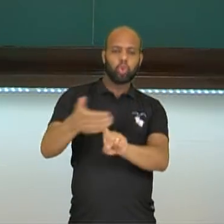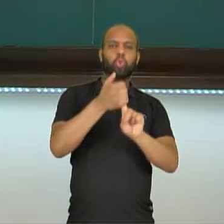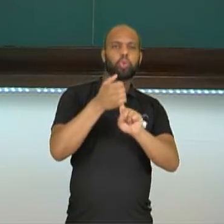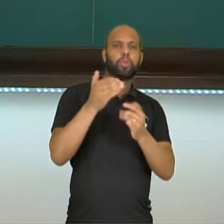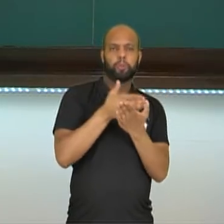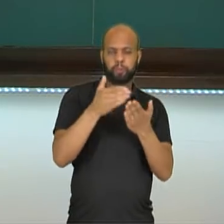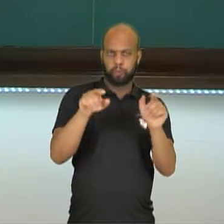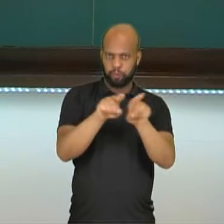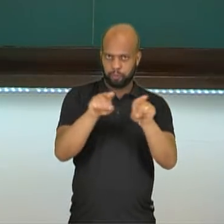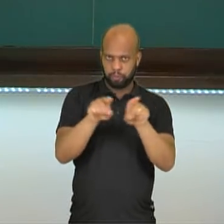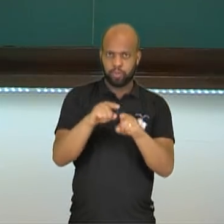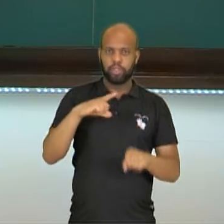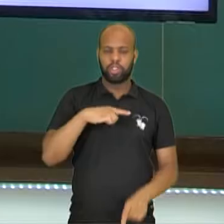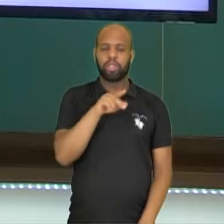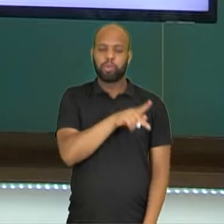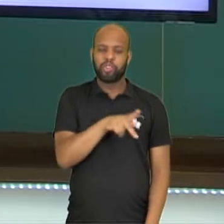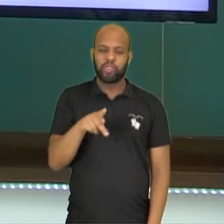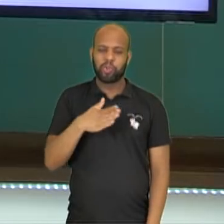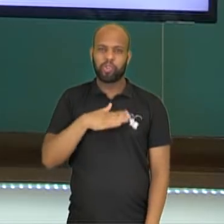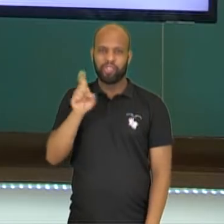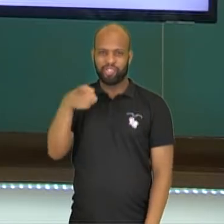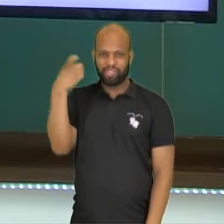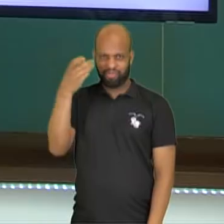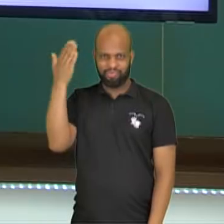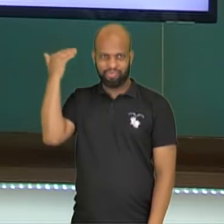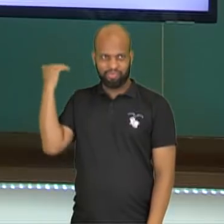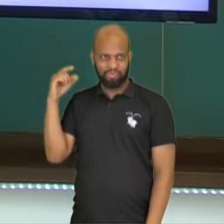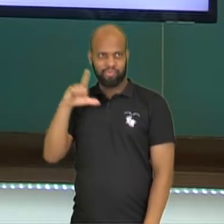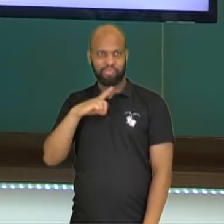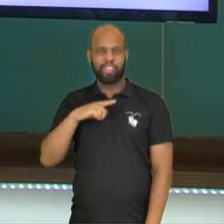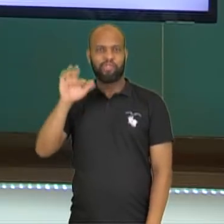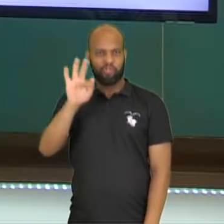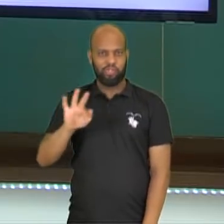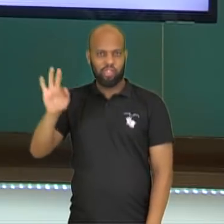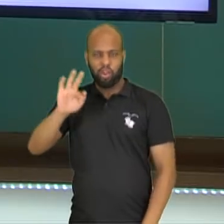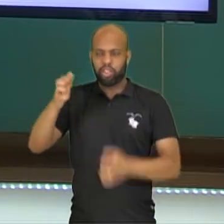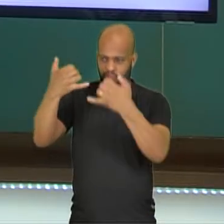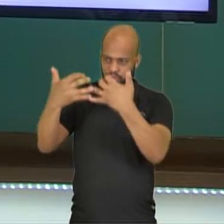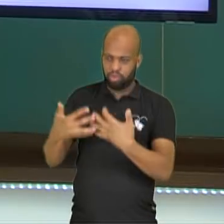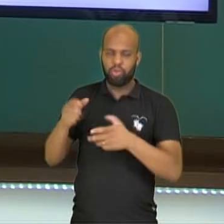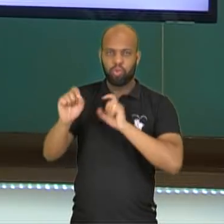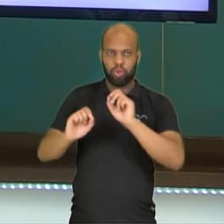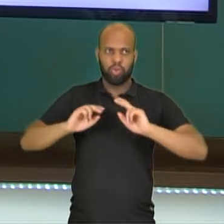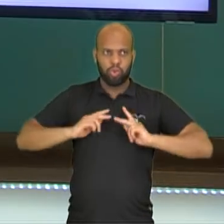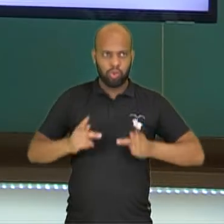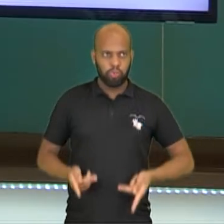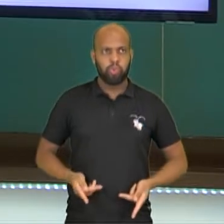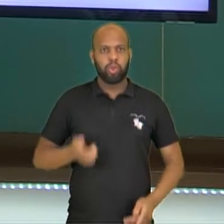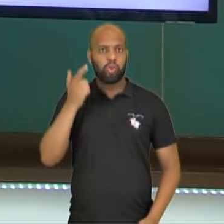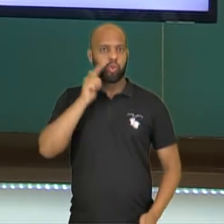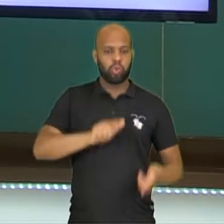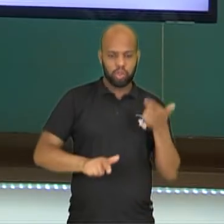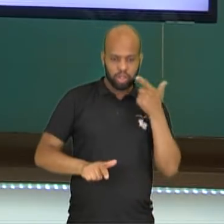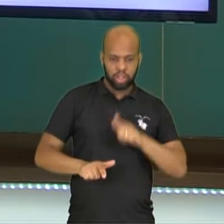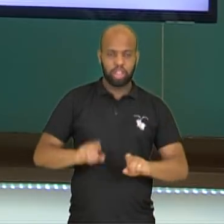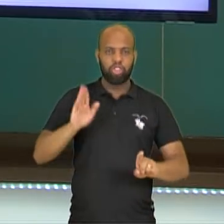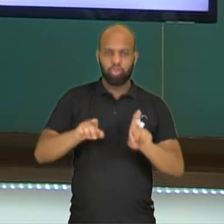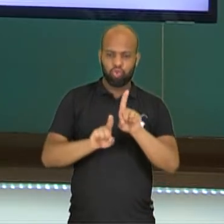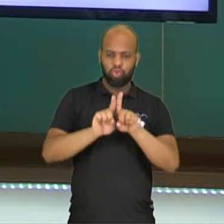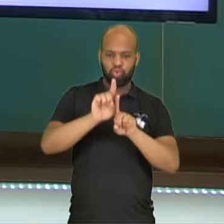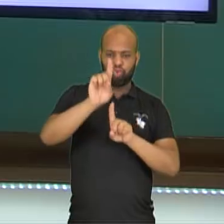né. Como dizia um professor meu, né, lá da faculdade, ele falava assim, o ser humano já conseguia lançar um